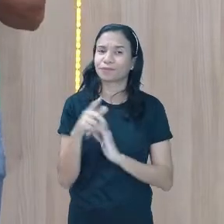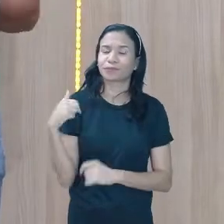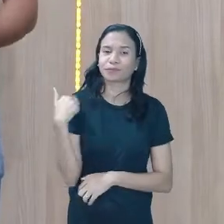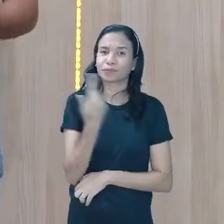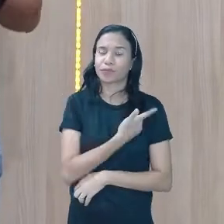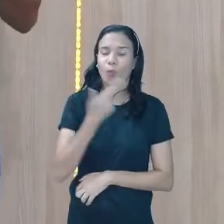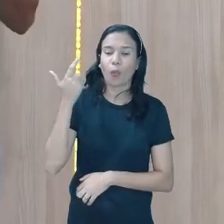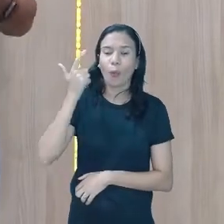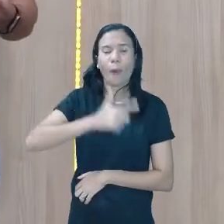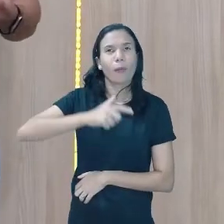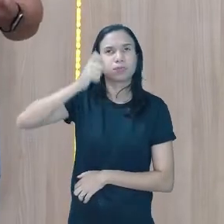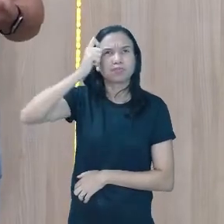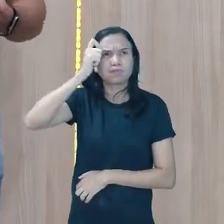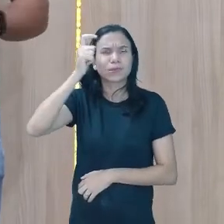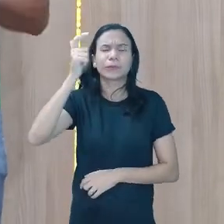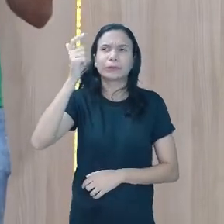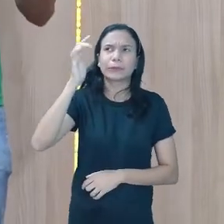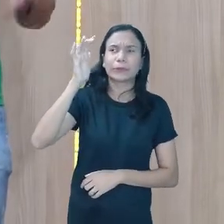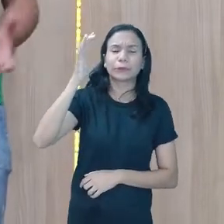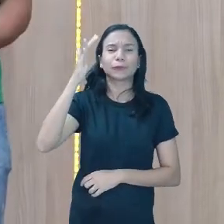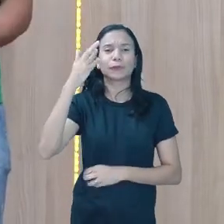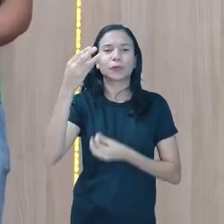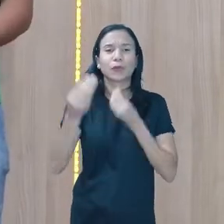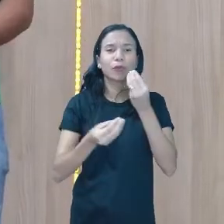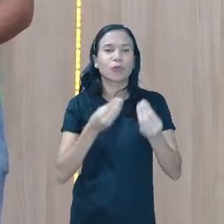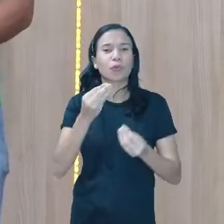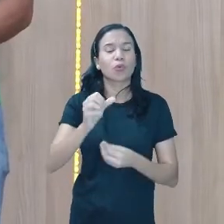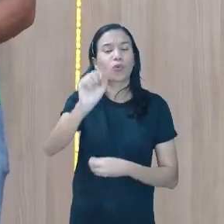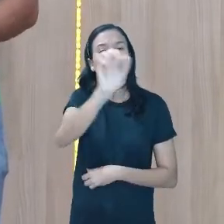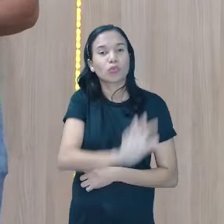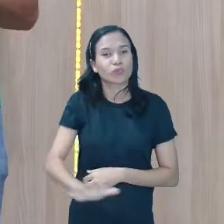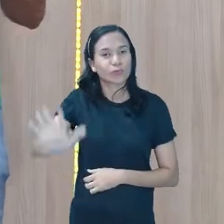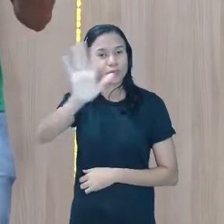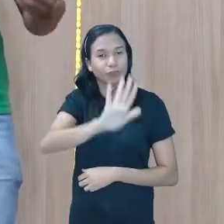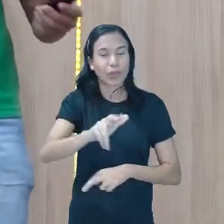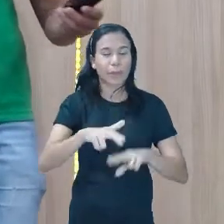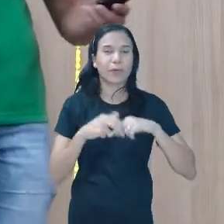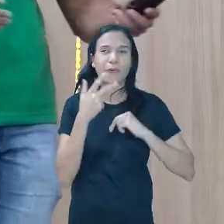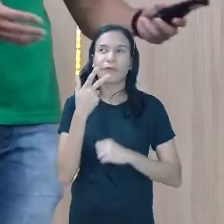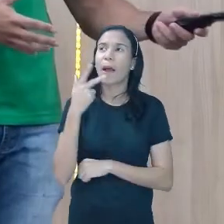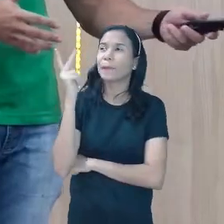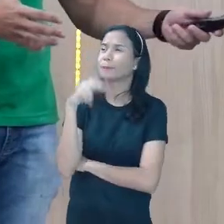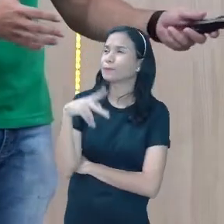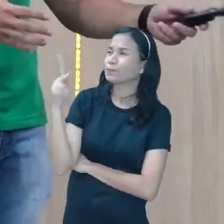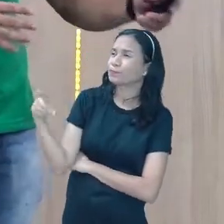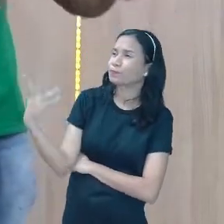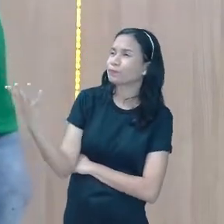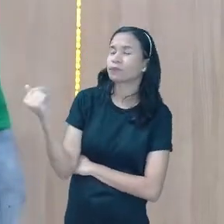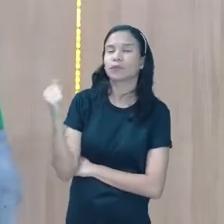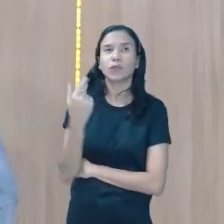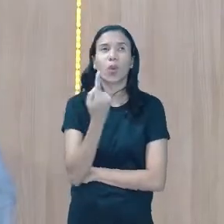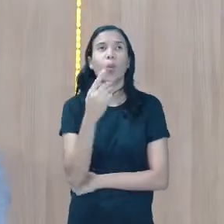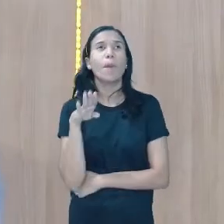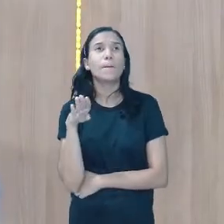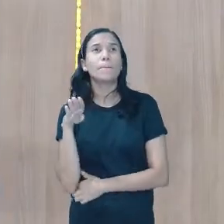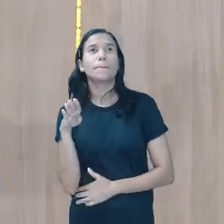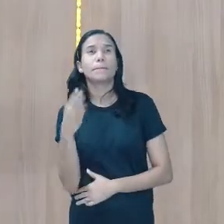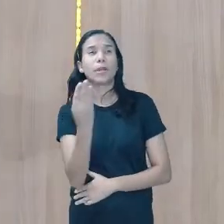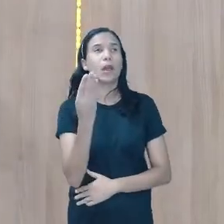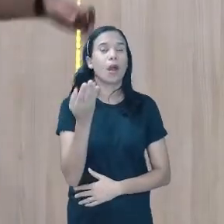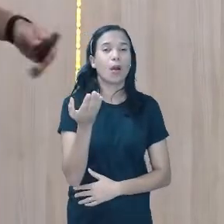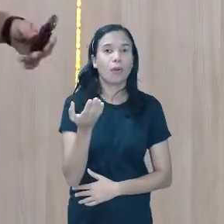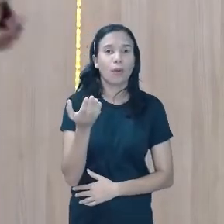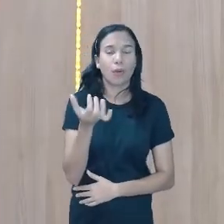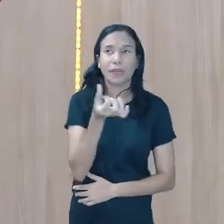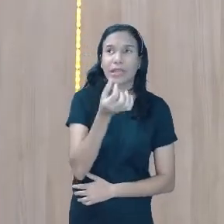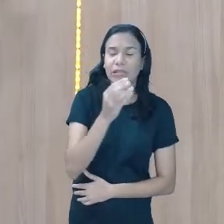você ter uma ideia, tá? Em relação ao todo. Porque quando a gente fala assim, professora, de 1 bilhão,